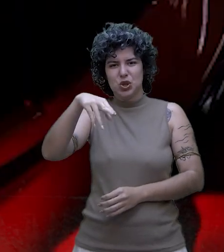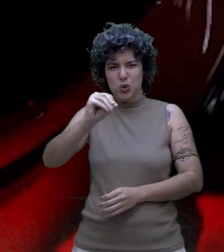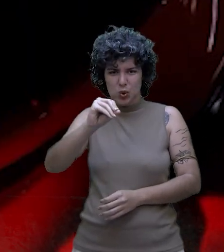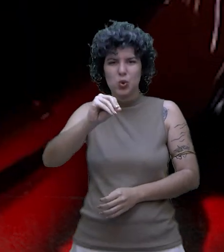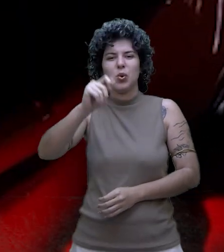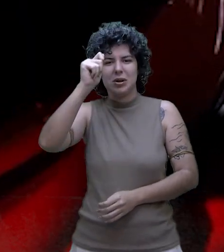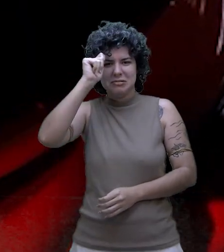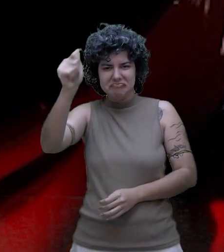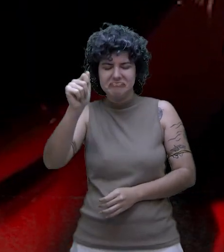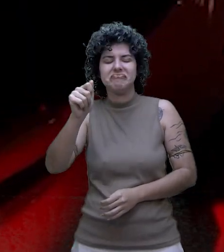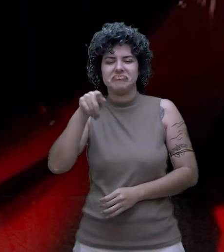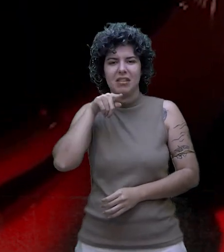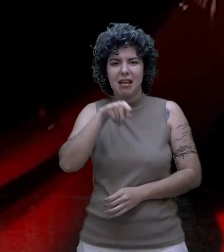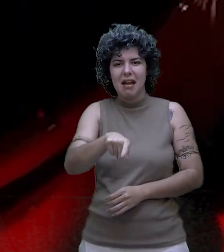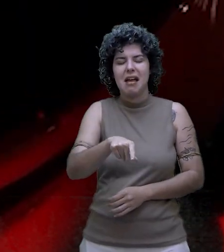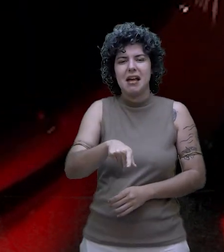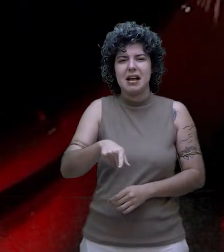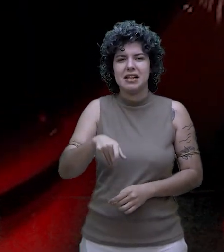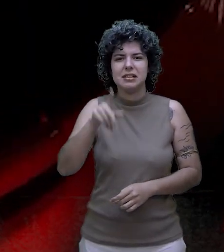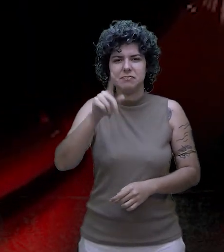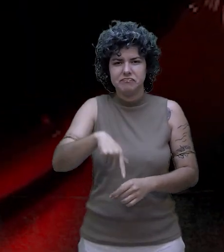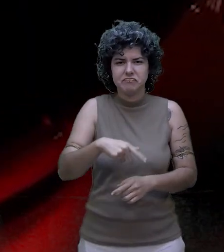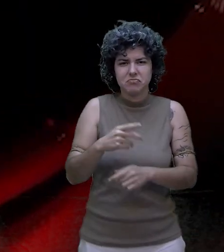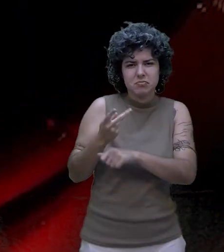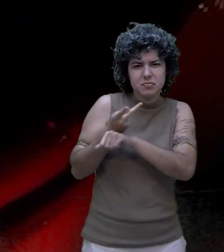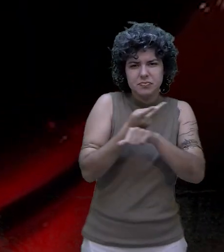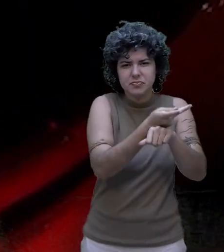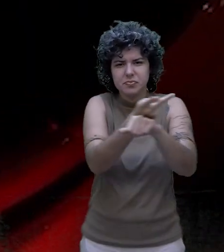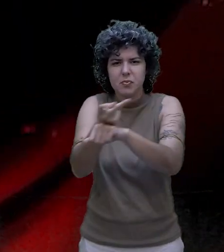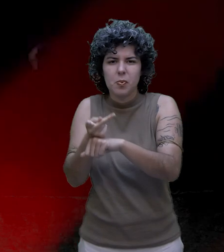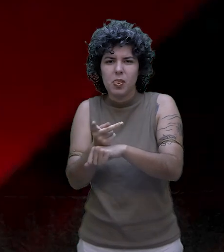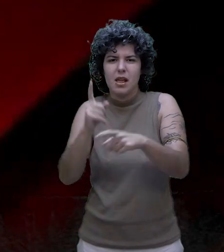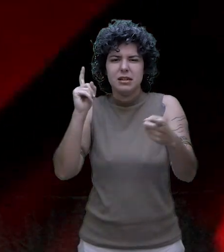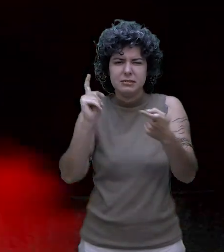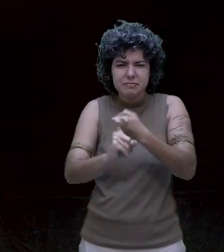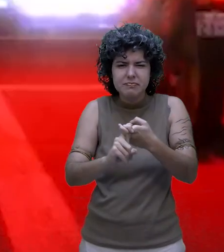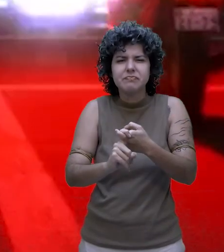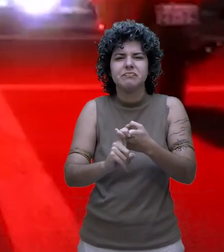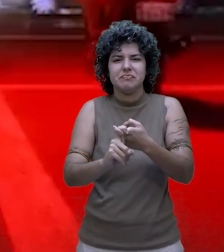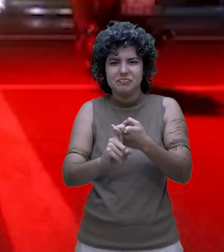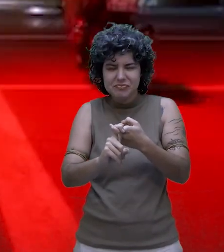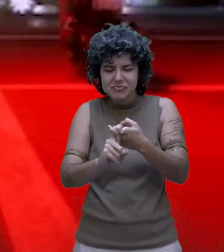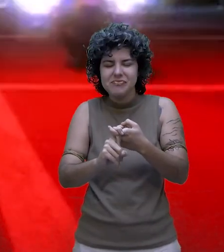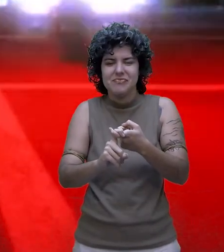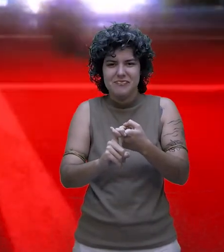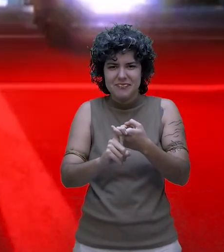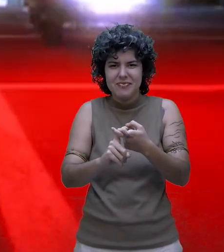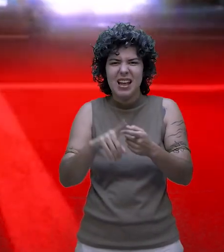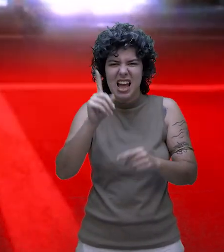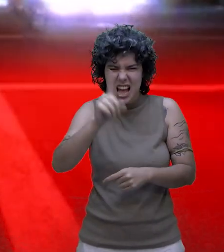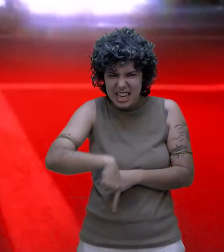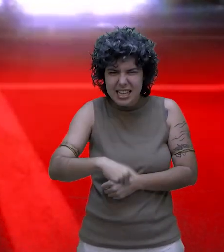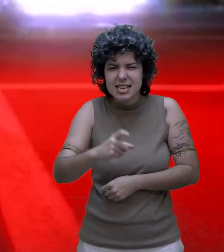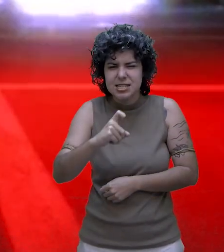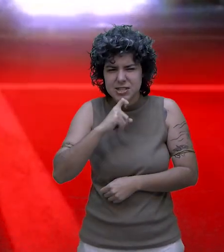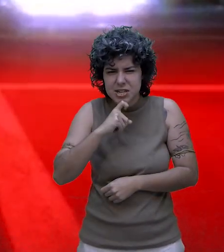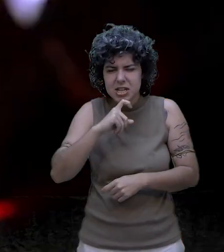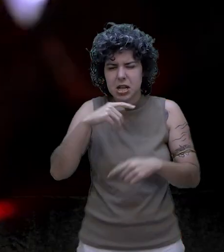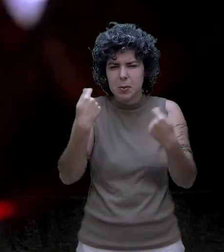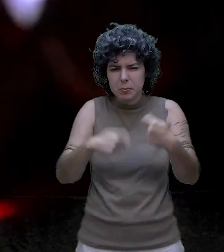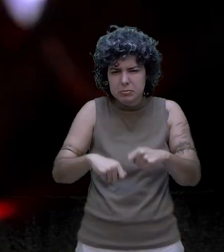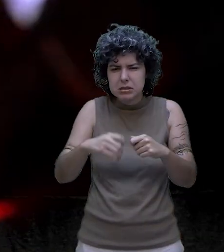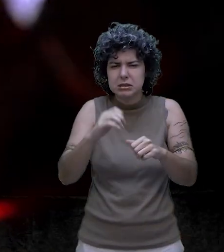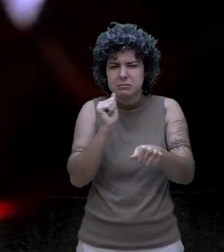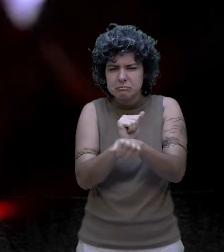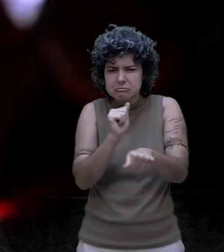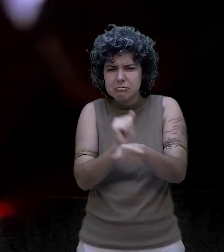filme termina com ela indo atrás da próxima vítima, porque afinal, vingança é um prato que se come gelado, mas com muito sangue e várias cenas de pé. Afinal